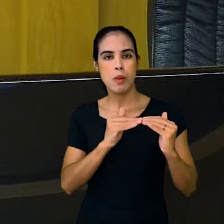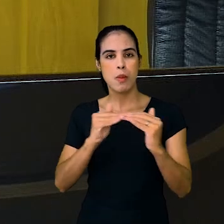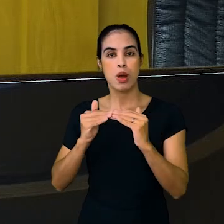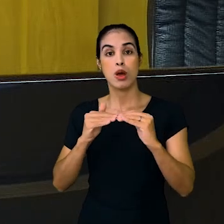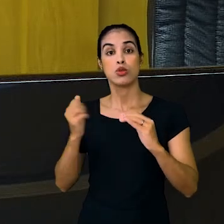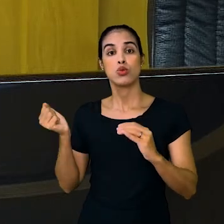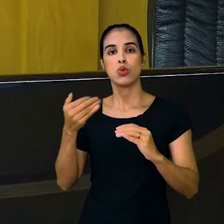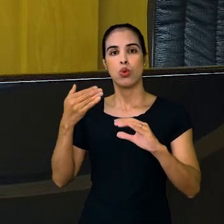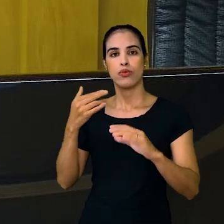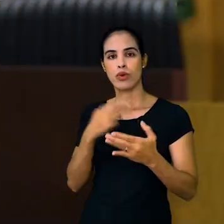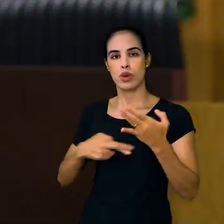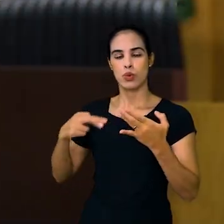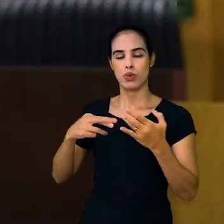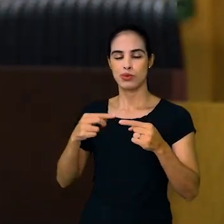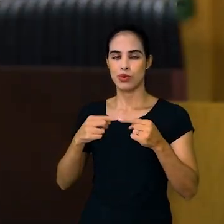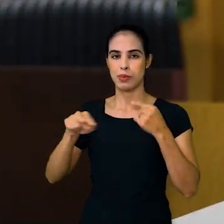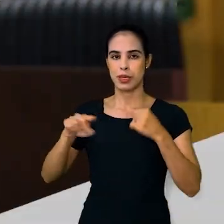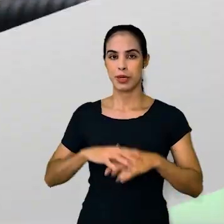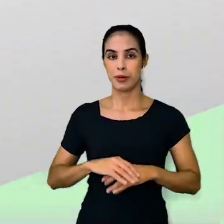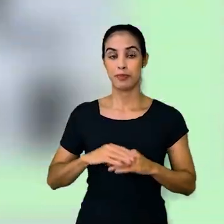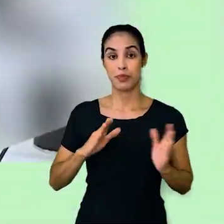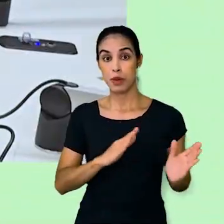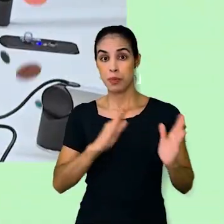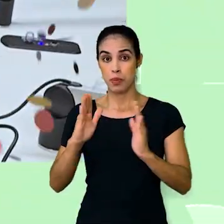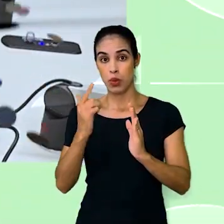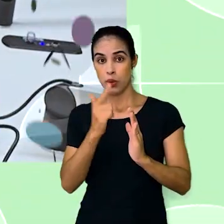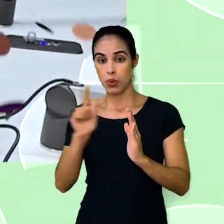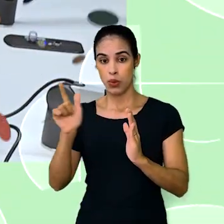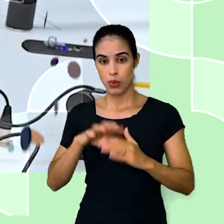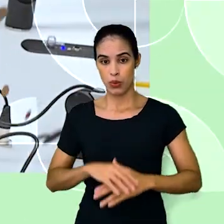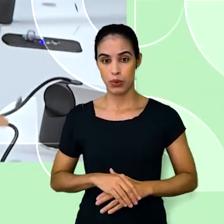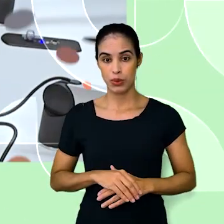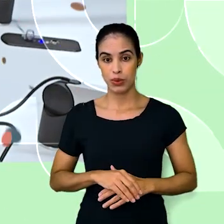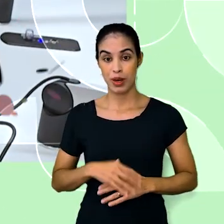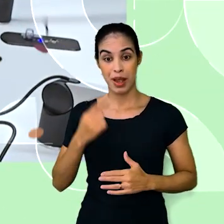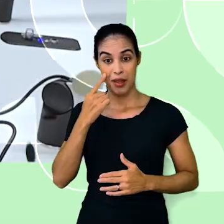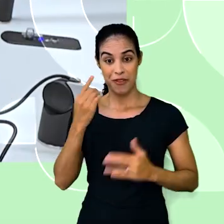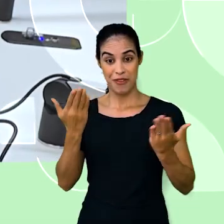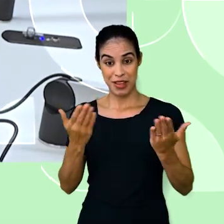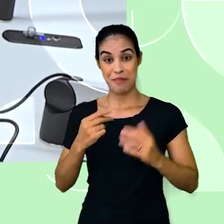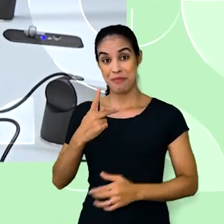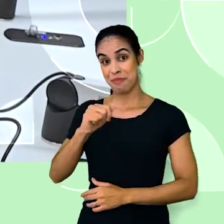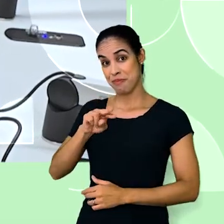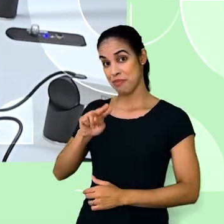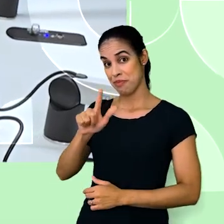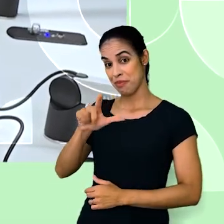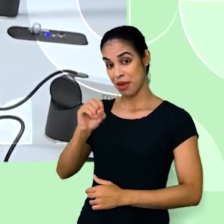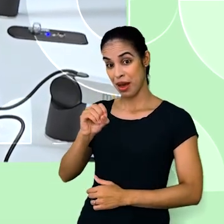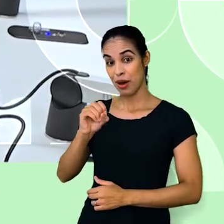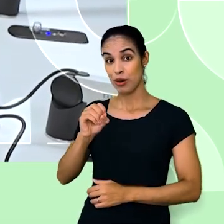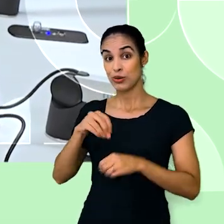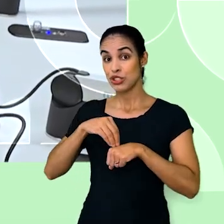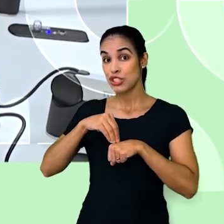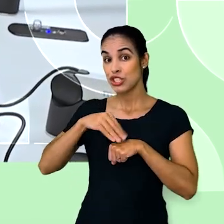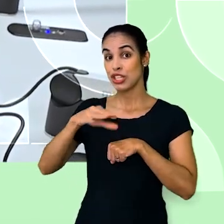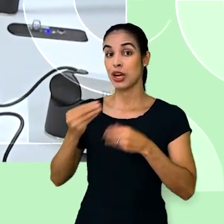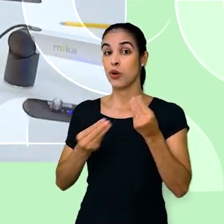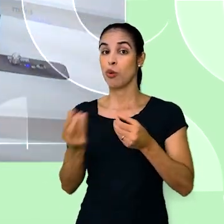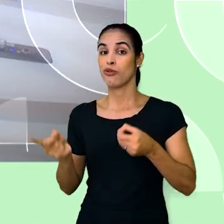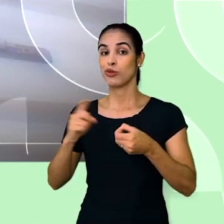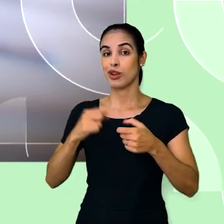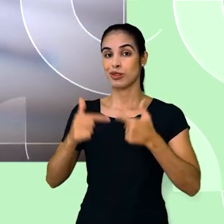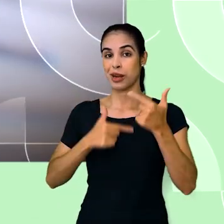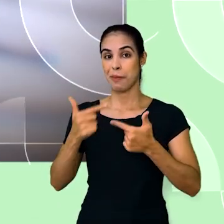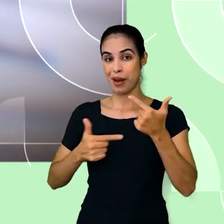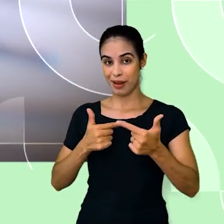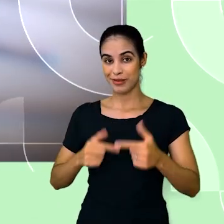mais recurso. E veja no próximo bloco, no quadro Direto da Rede, Paulo Azeviche dá dicas para o retorno ao trabalho depois